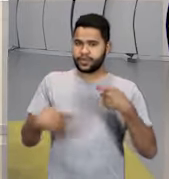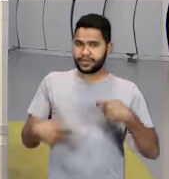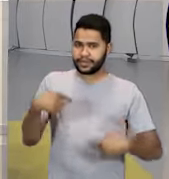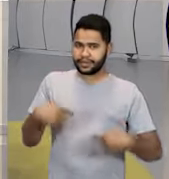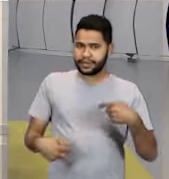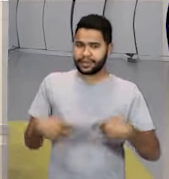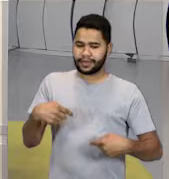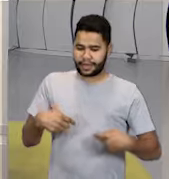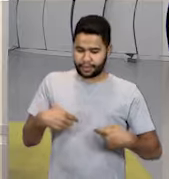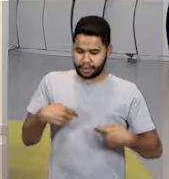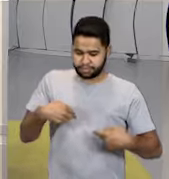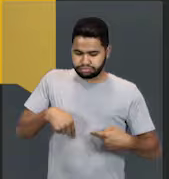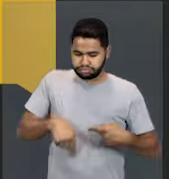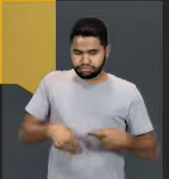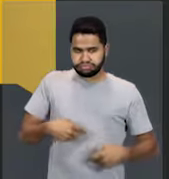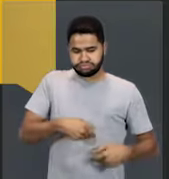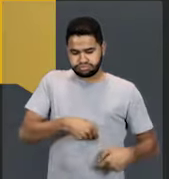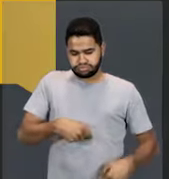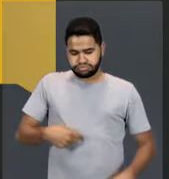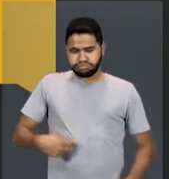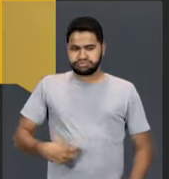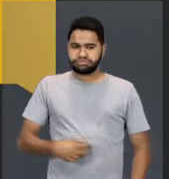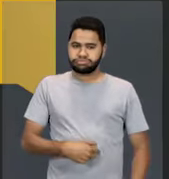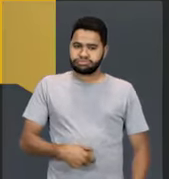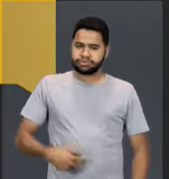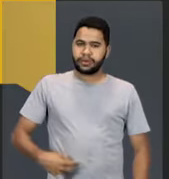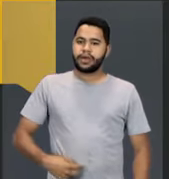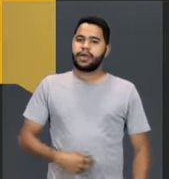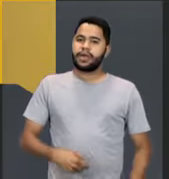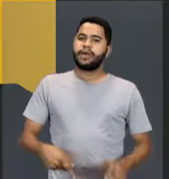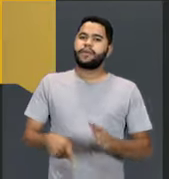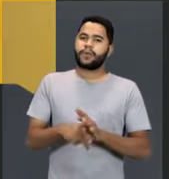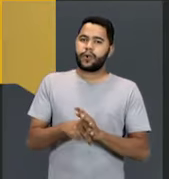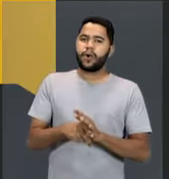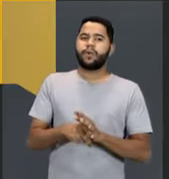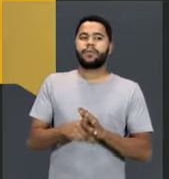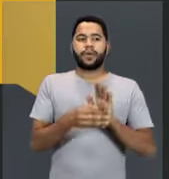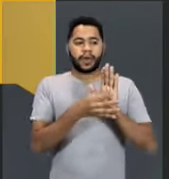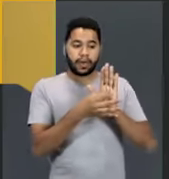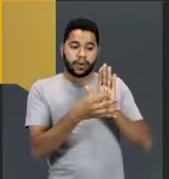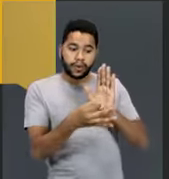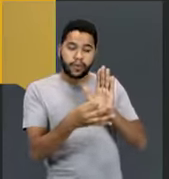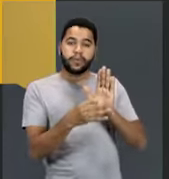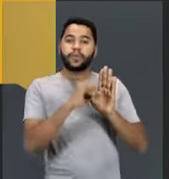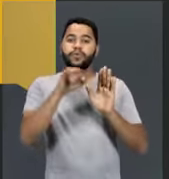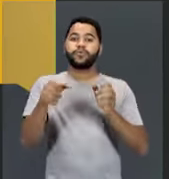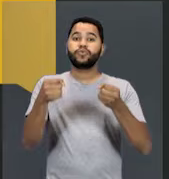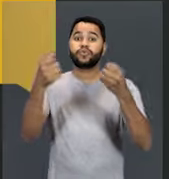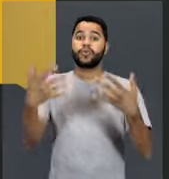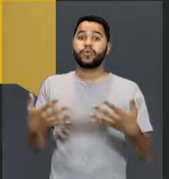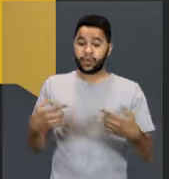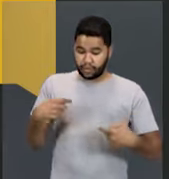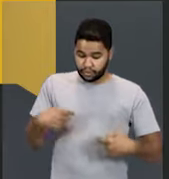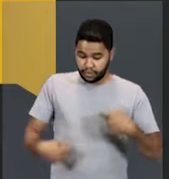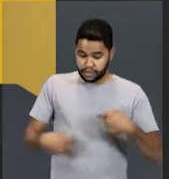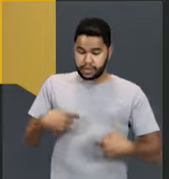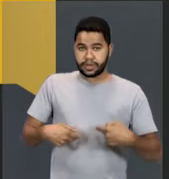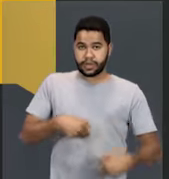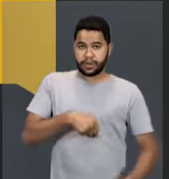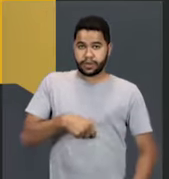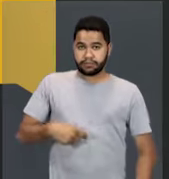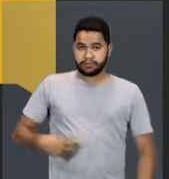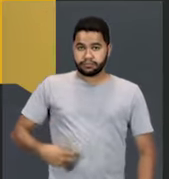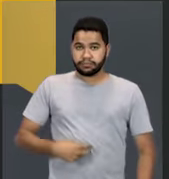A habilidade trabalhada nessa aula é selecionar argumentos que justifiquem por que os sistemas digestório e